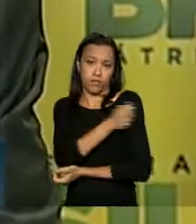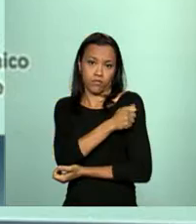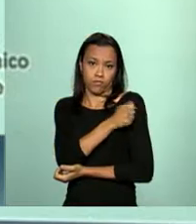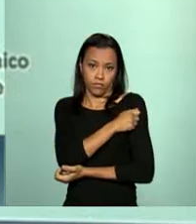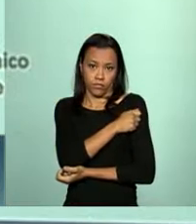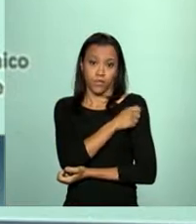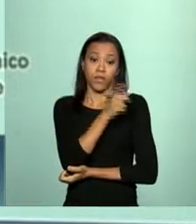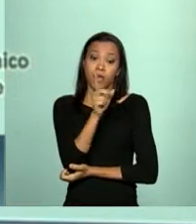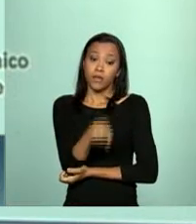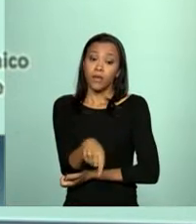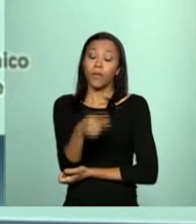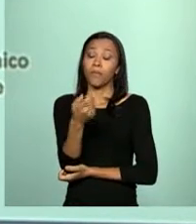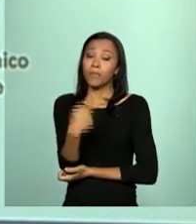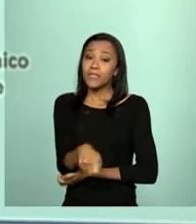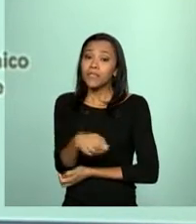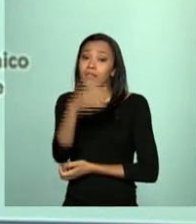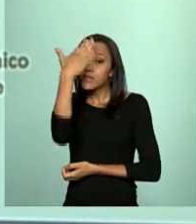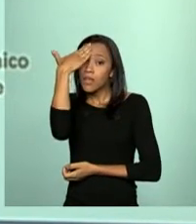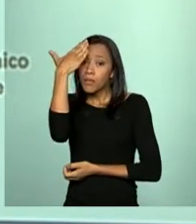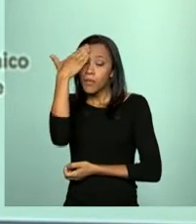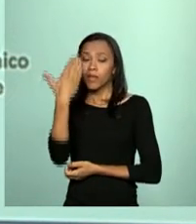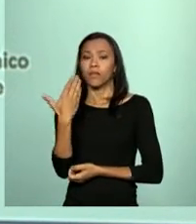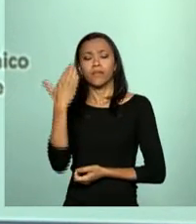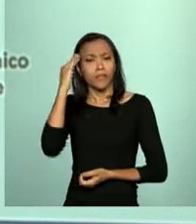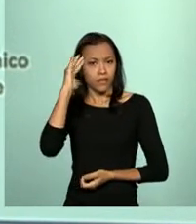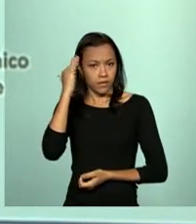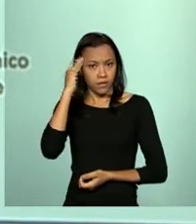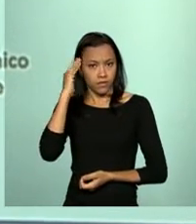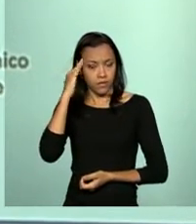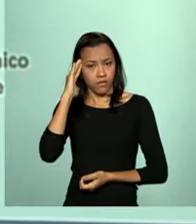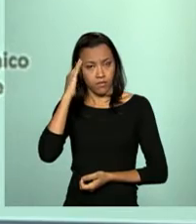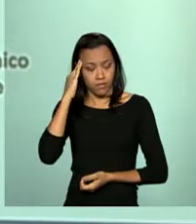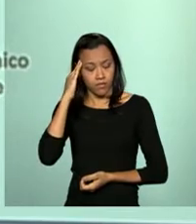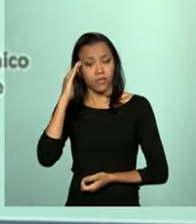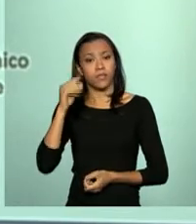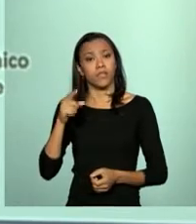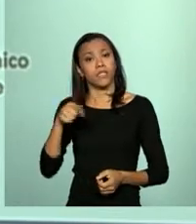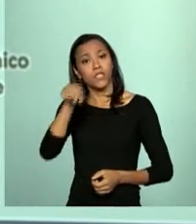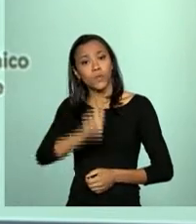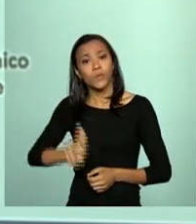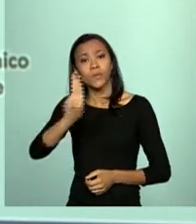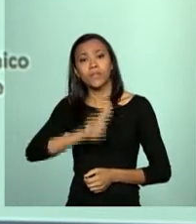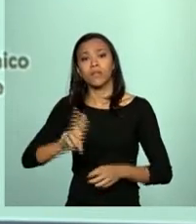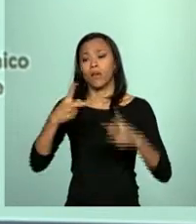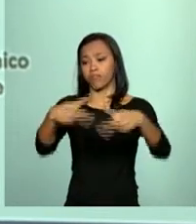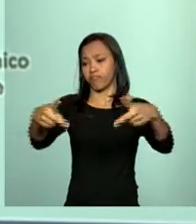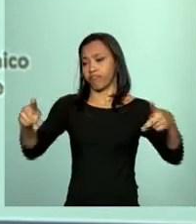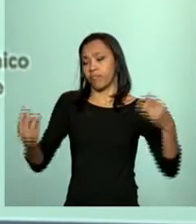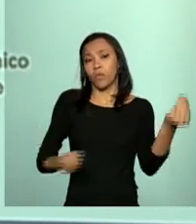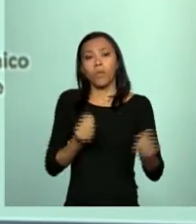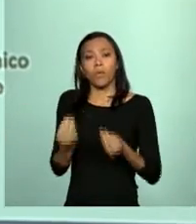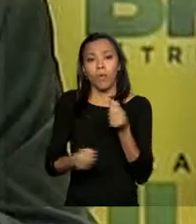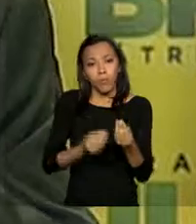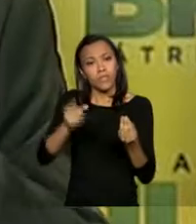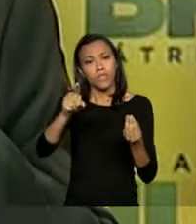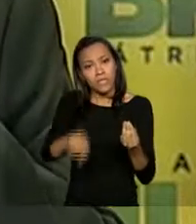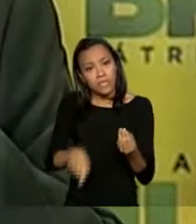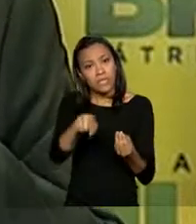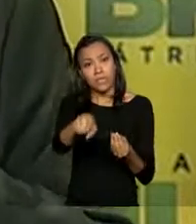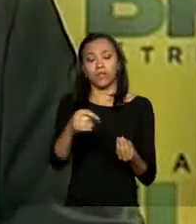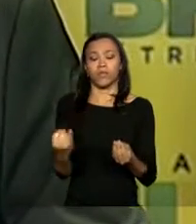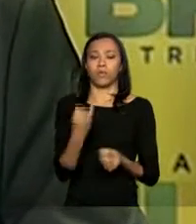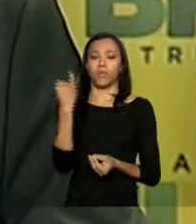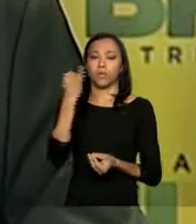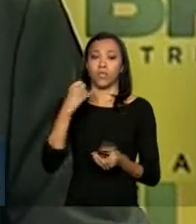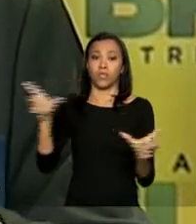sobre essas dimensões para entender e usar de acordo com suas necessidades. Esse é um ponto importante. A função